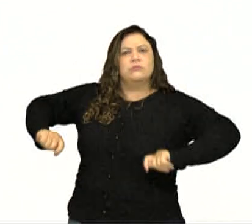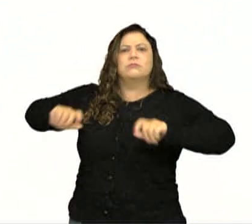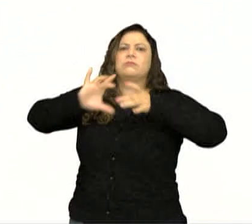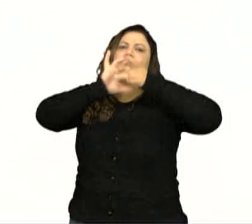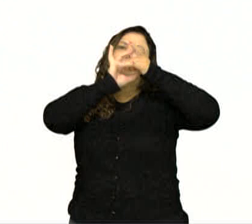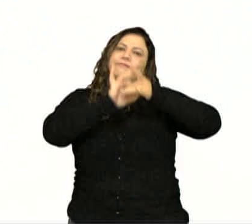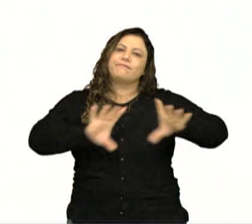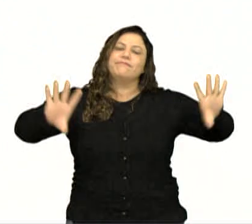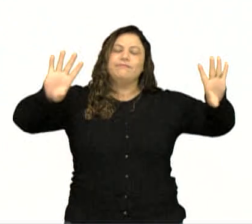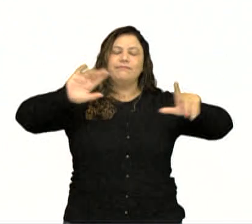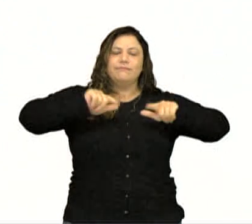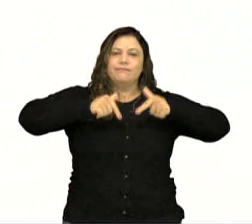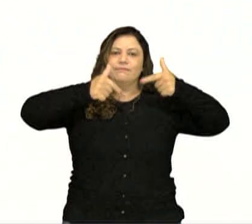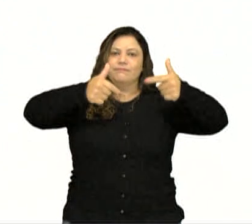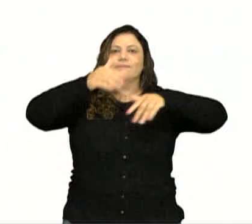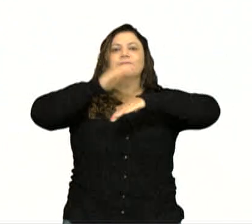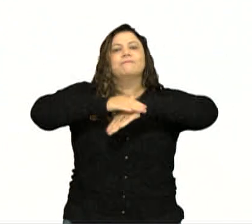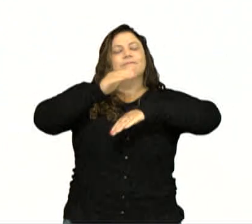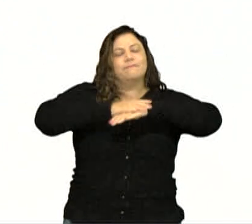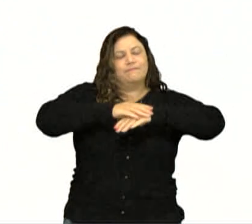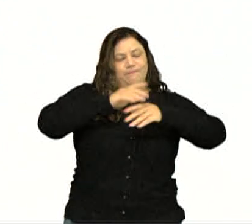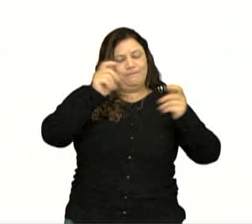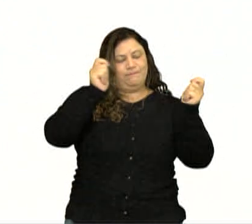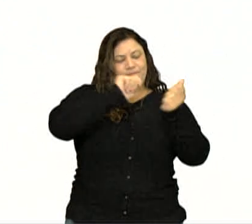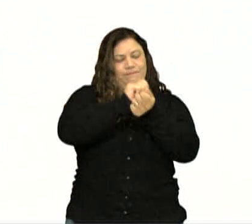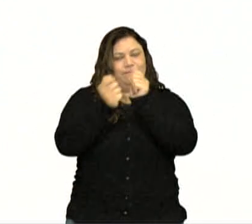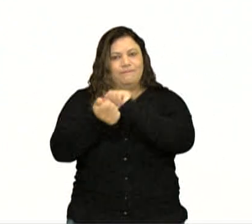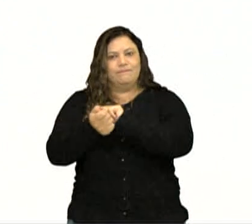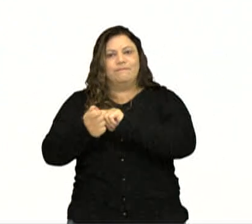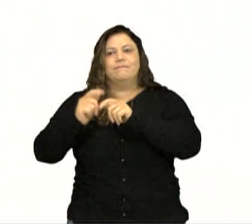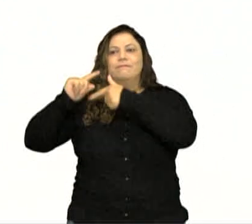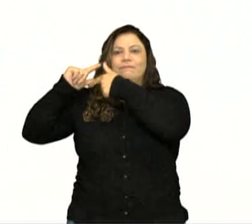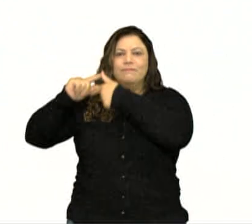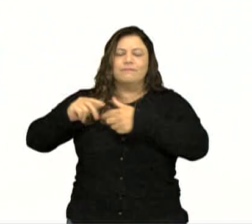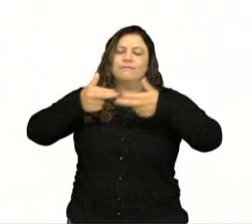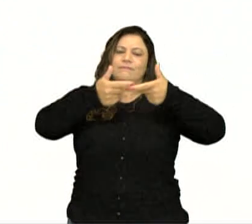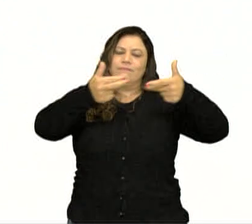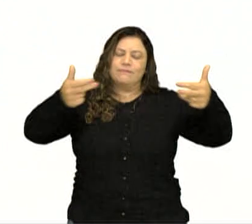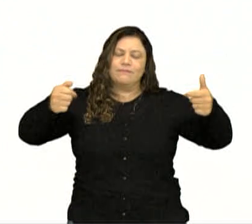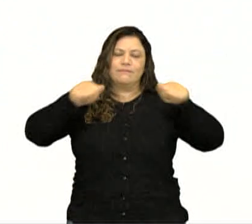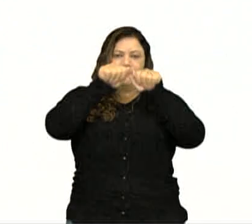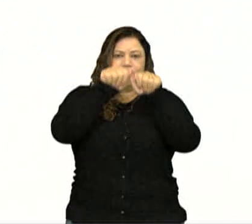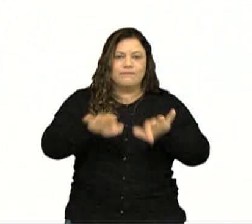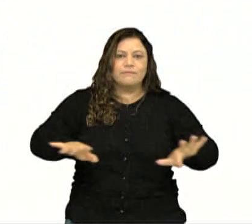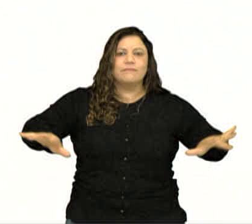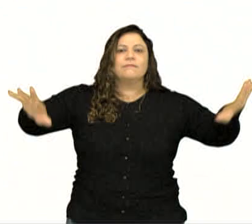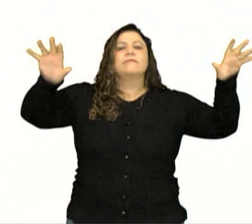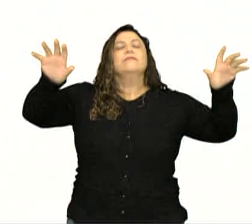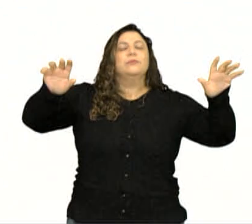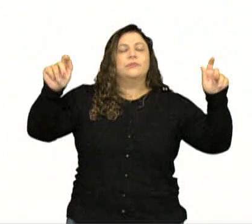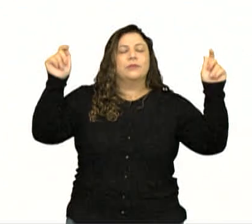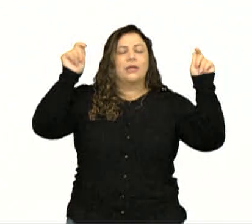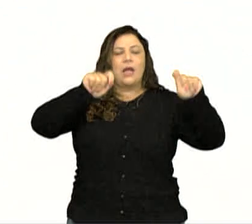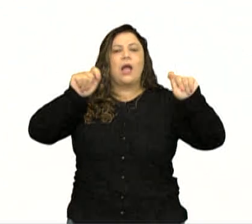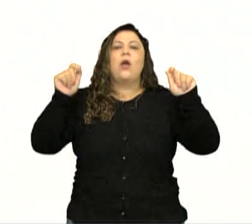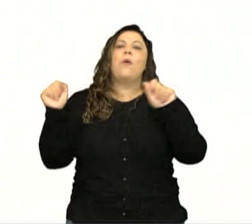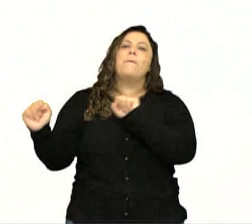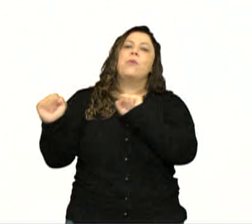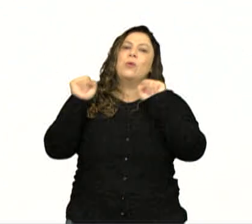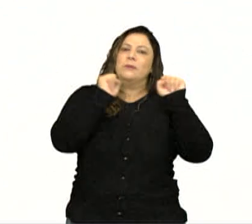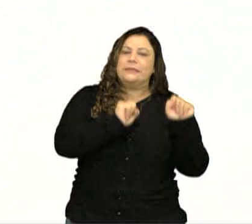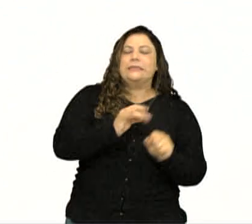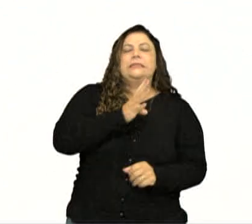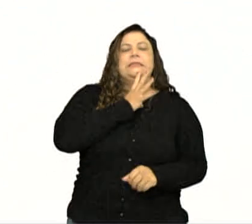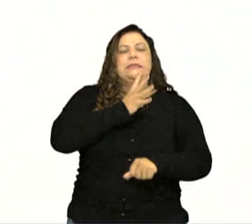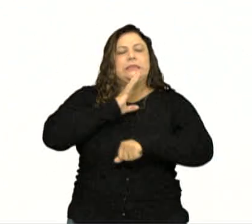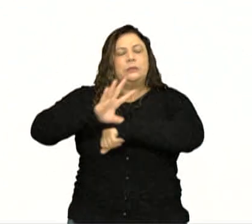agir adequadamente para a conservação e ampliação de nossa potência de conhecer, existir